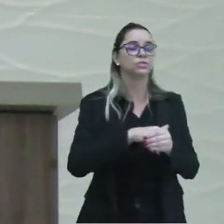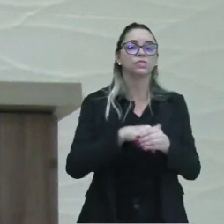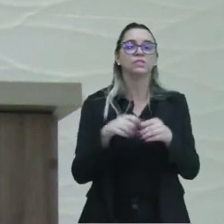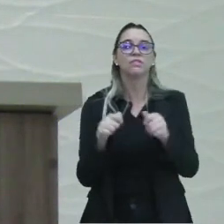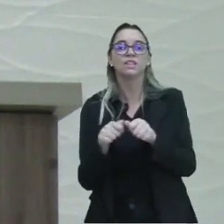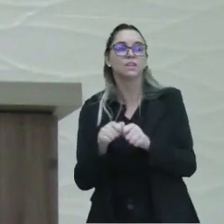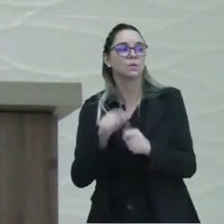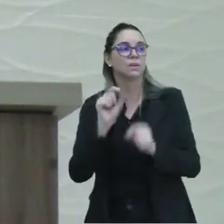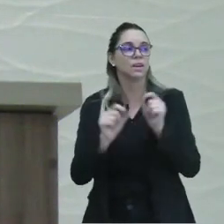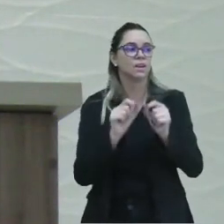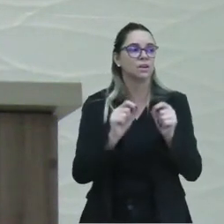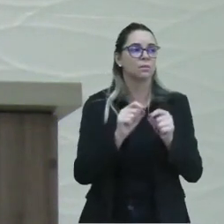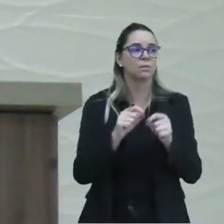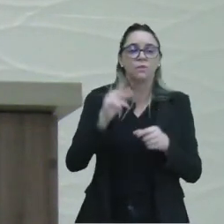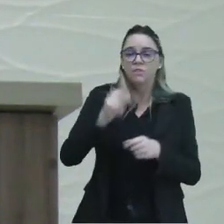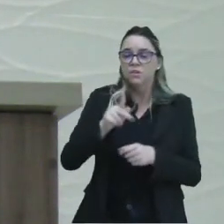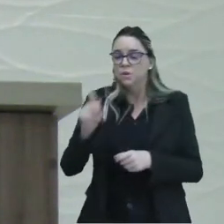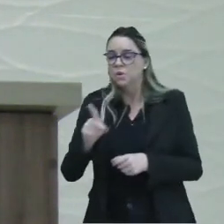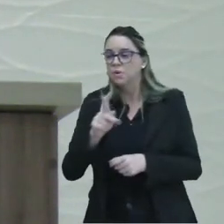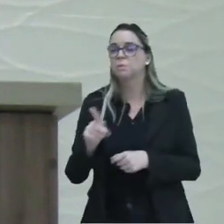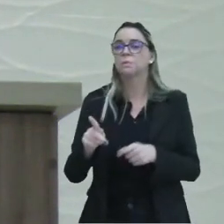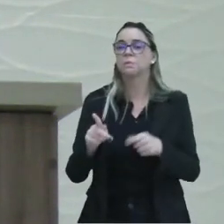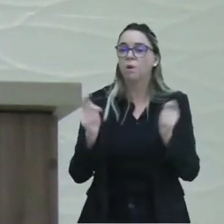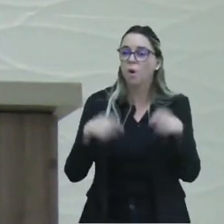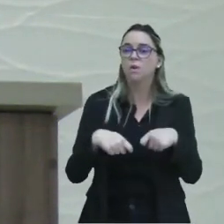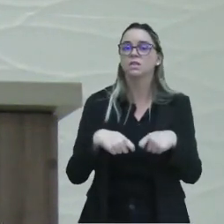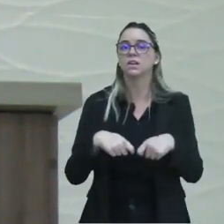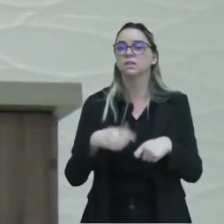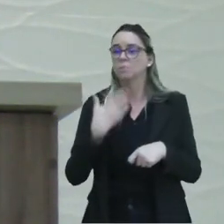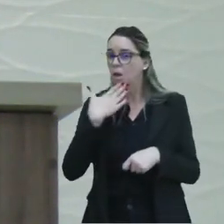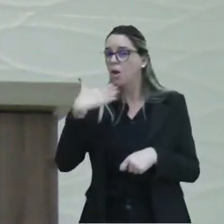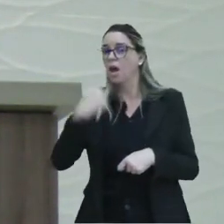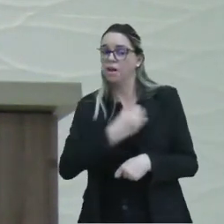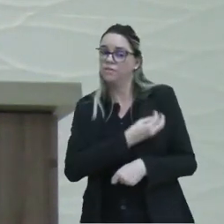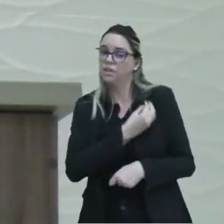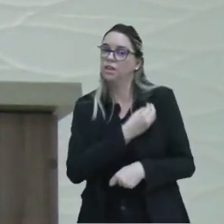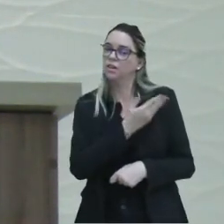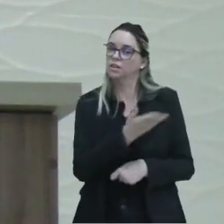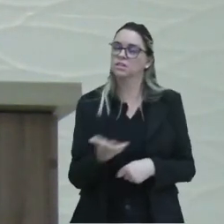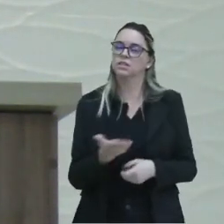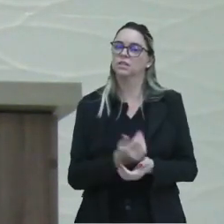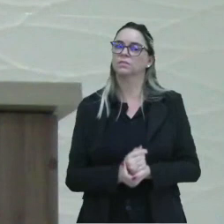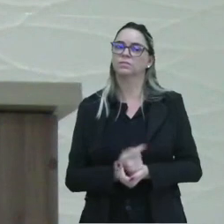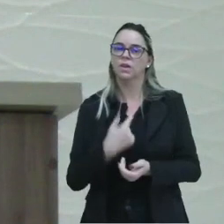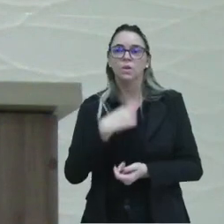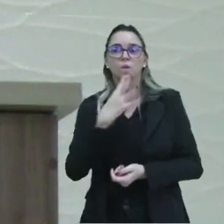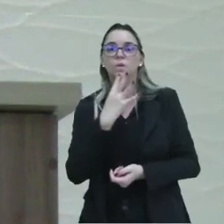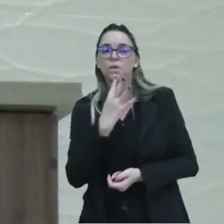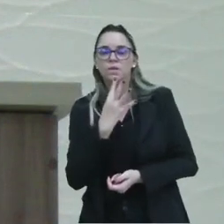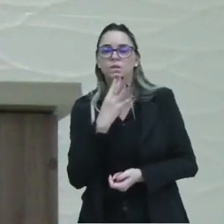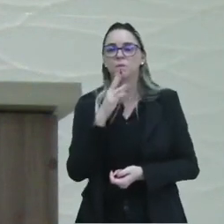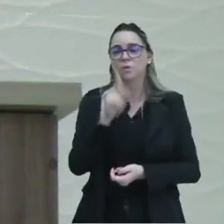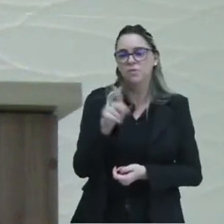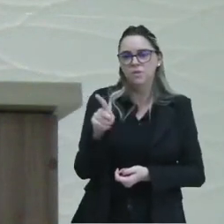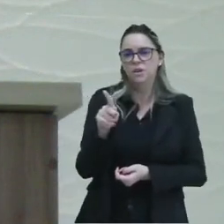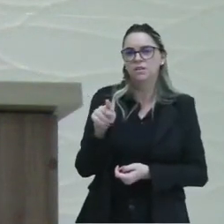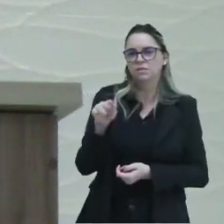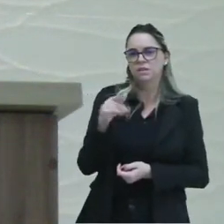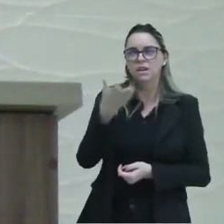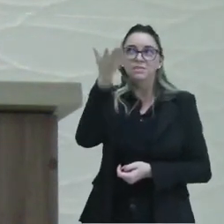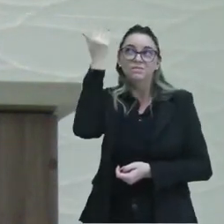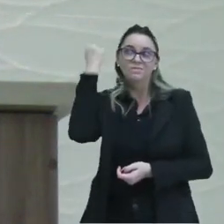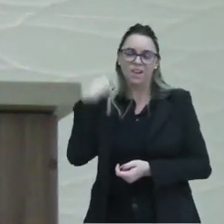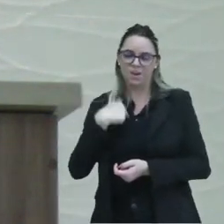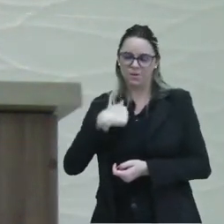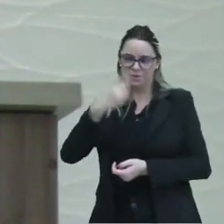vidas afetadas de forma positiva ou negativa. Eu conheço inúmeros professores desde criança, sei o